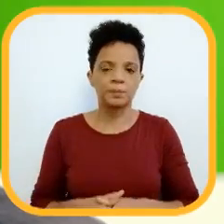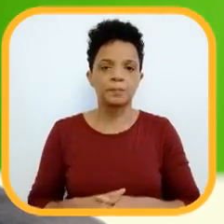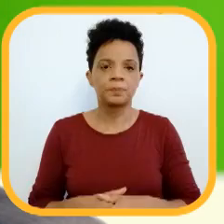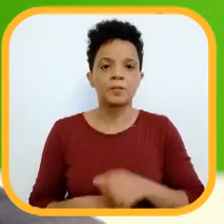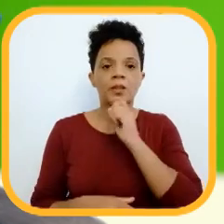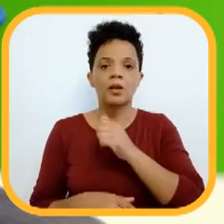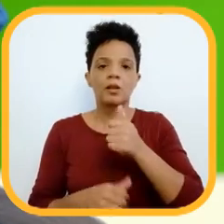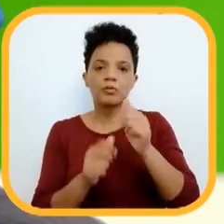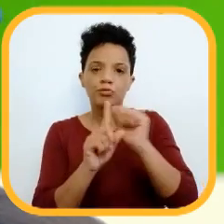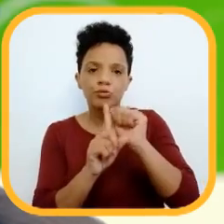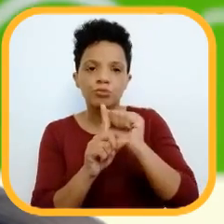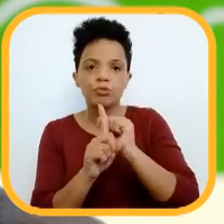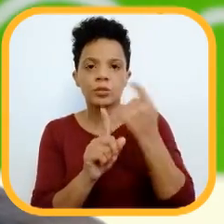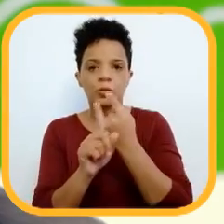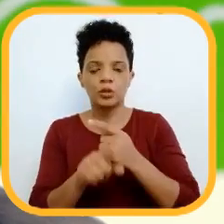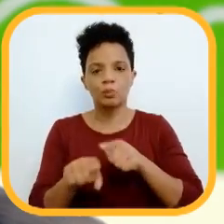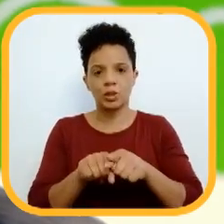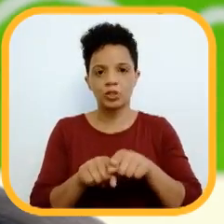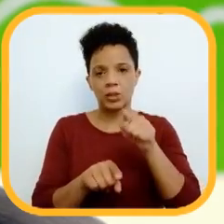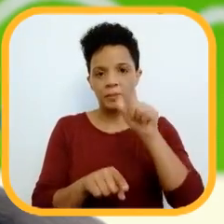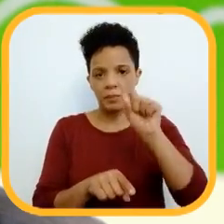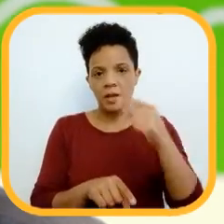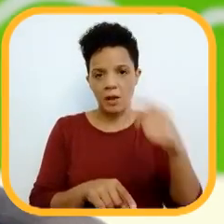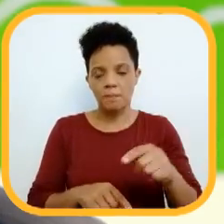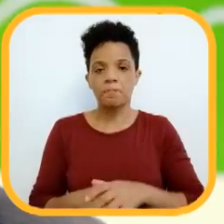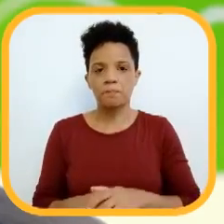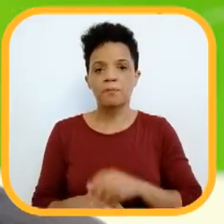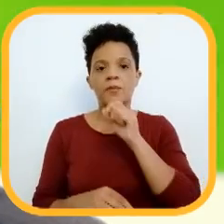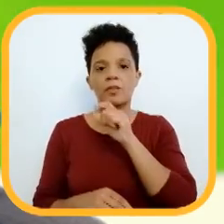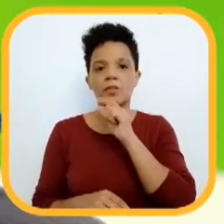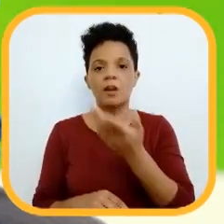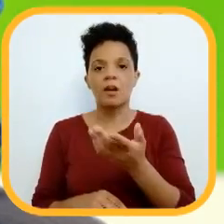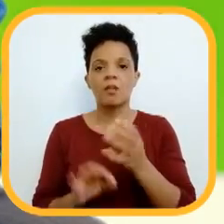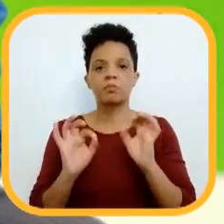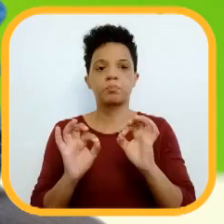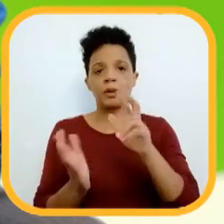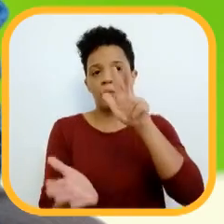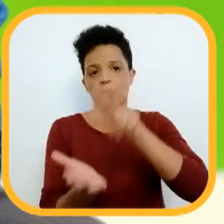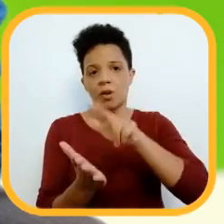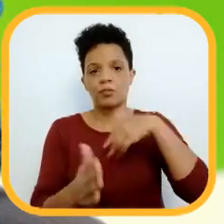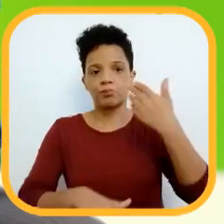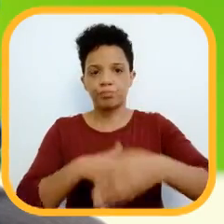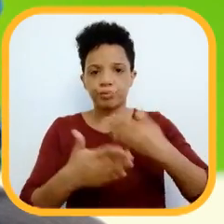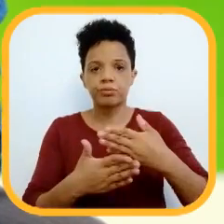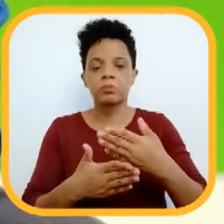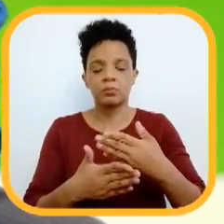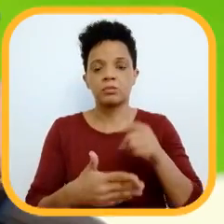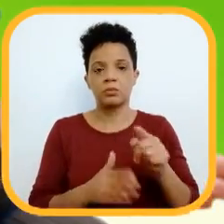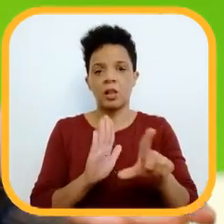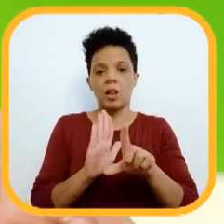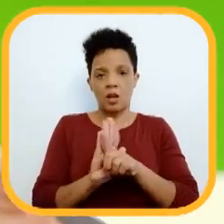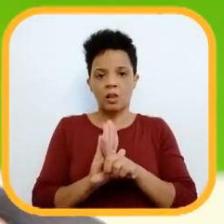4 anos para se irem corrigindo. E, portanto, há também soluções políticas para isso, assim, elas possam ser aprovadas e